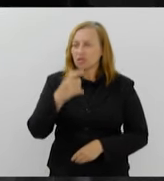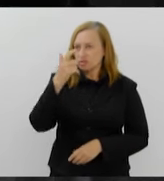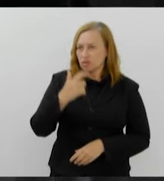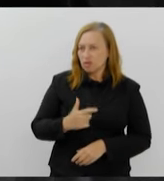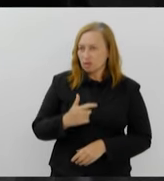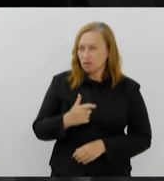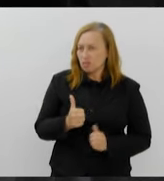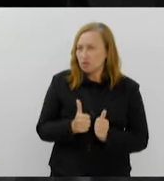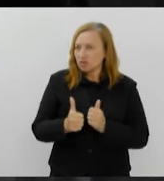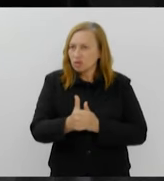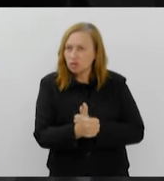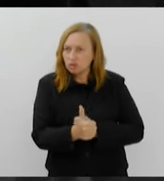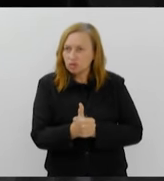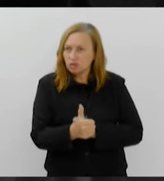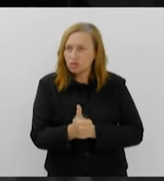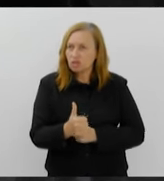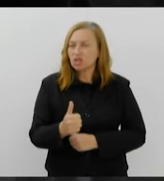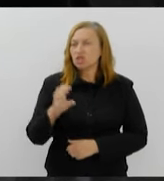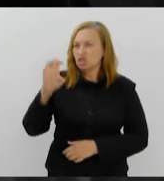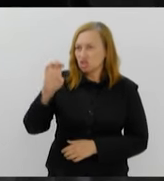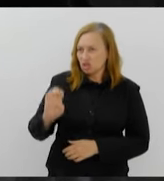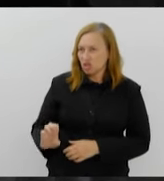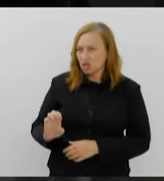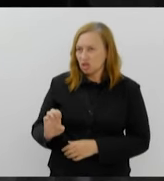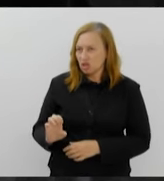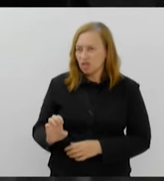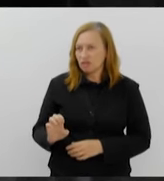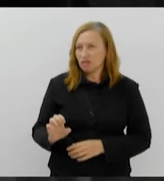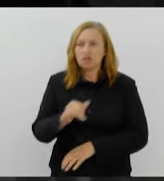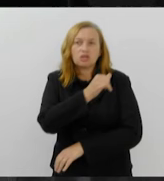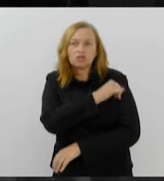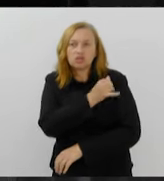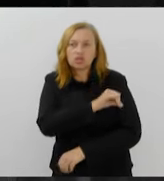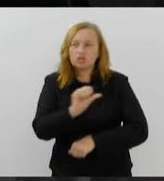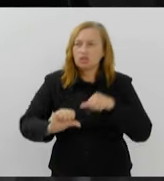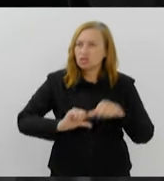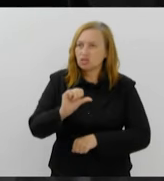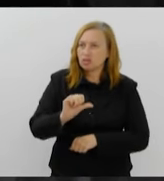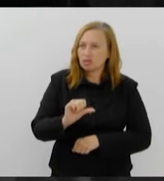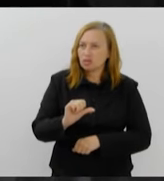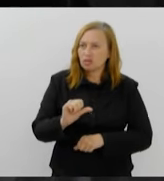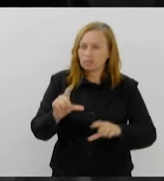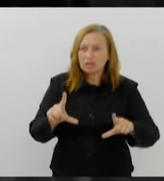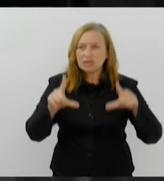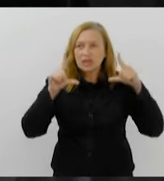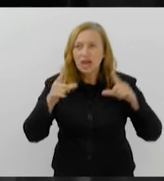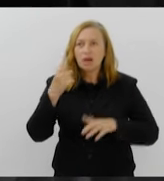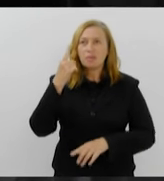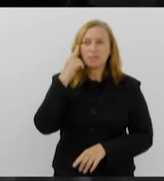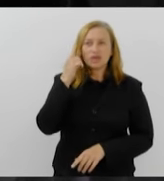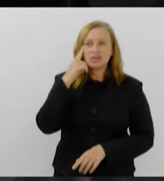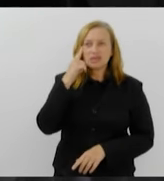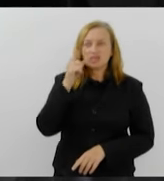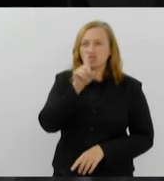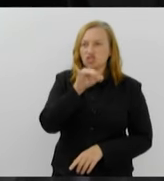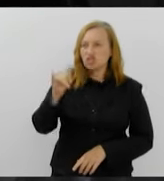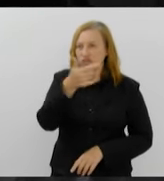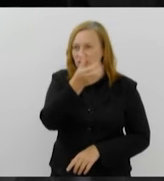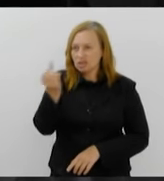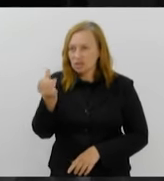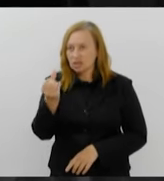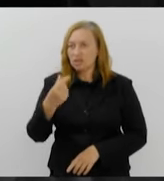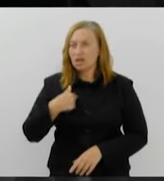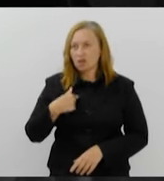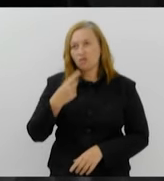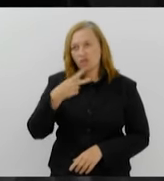antagonista a uma esquerda que quer fazer do Rio de Janeiro e transformar o nosso Rio num bunker pensando em 2026 eu admito esse